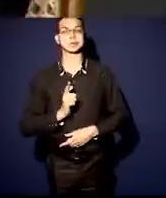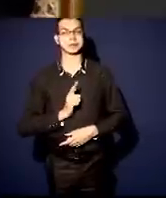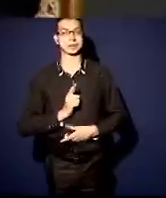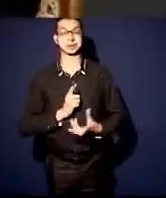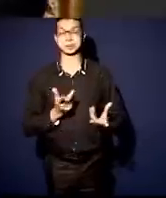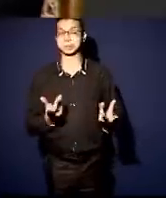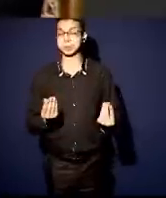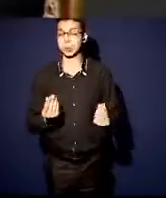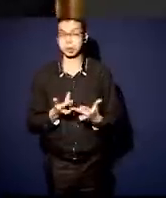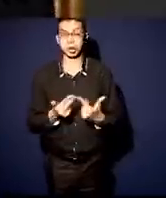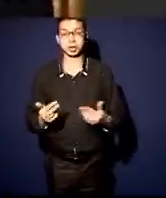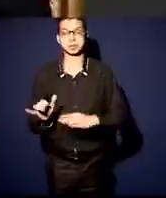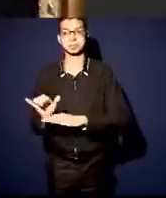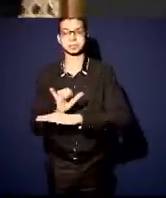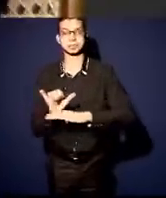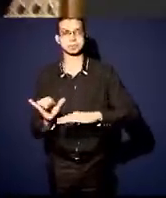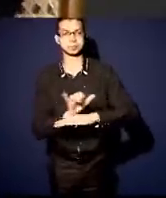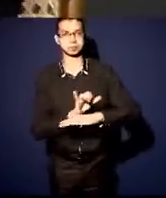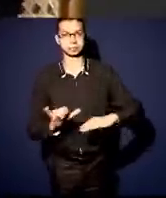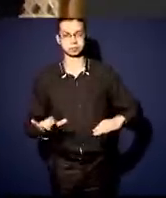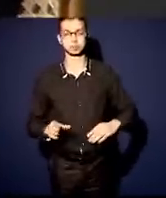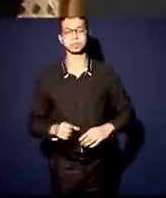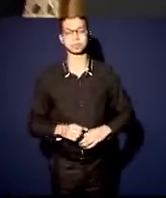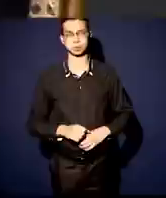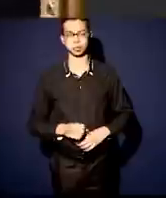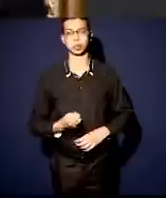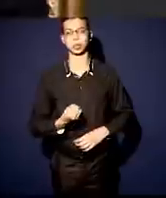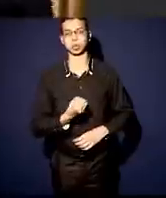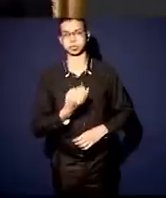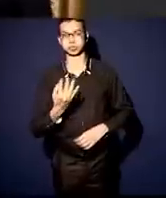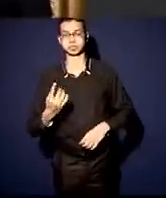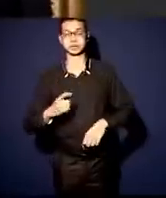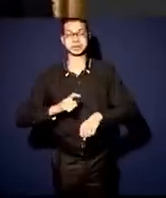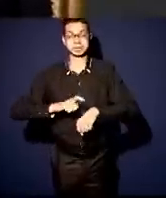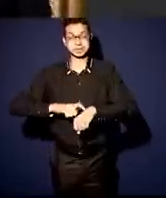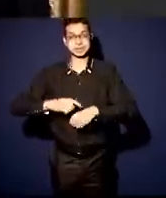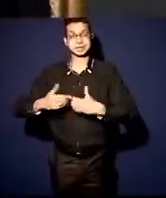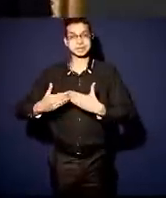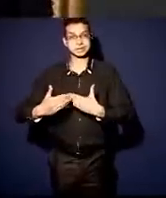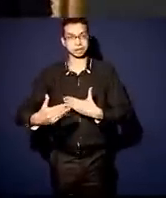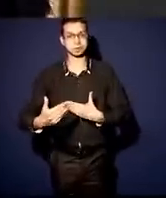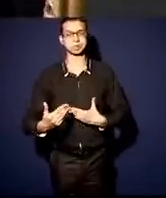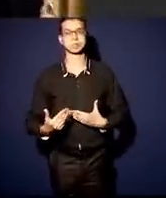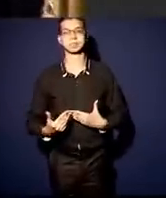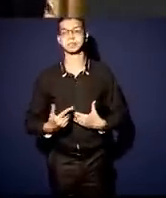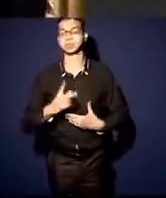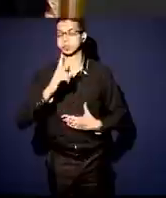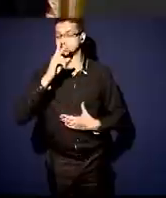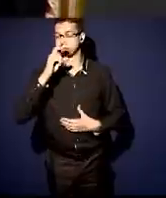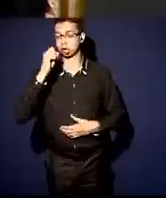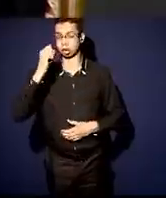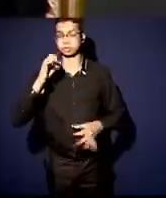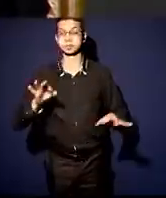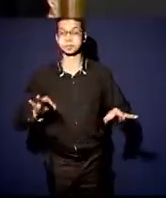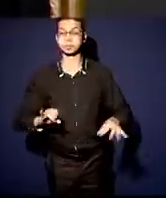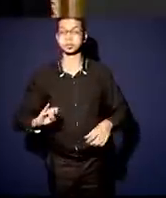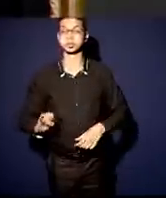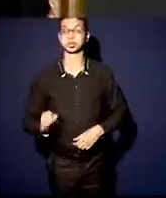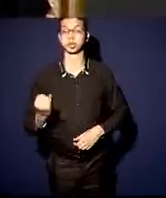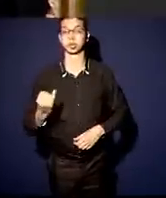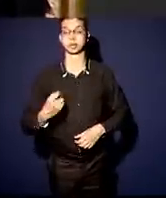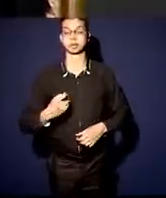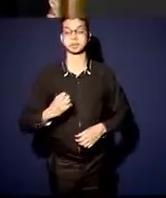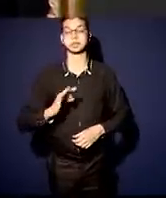fazer quantitative tightening é imenso. Né? Quer dizer, ainda que em algum momento, se a taxa de juros longa subir